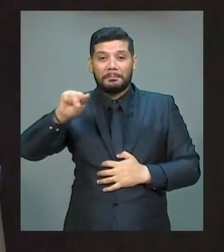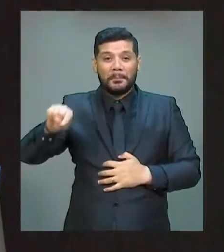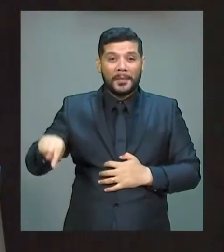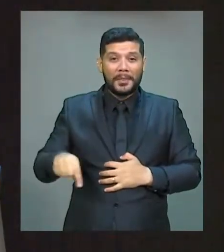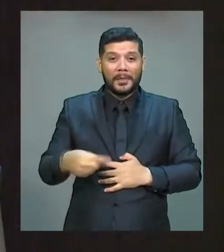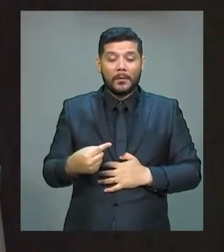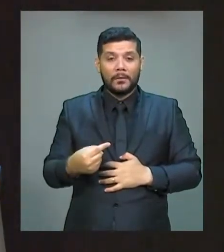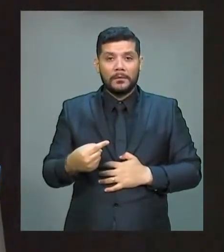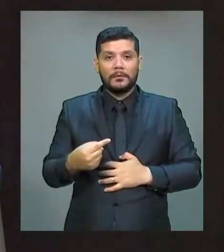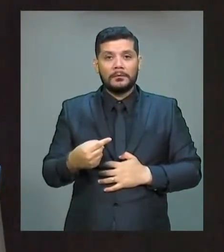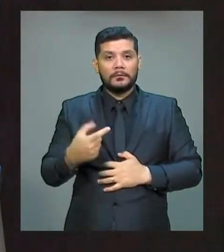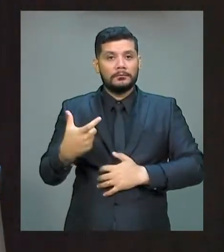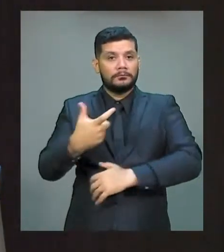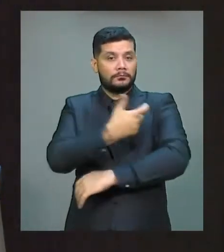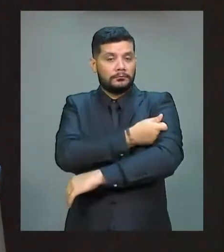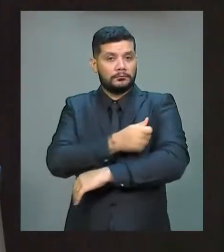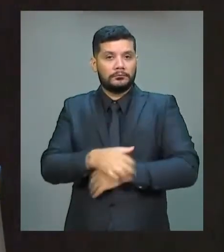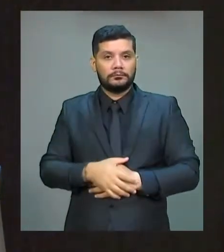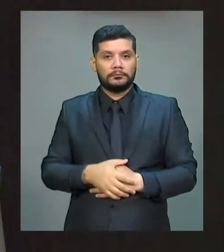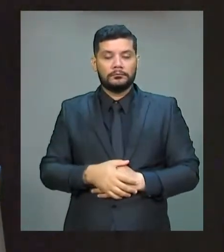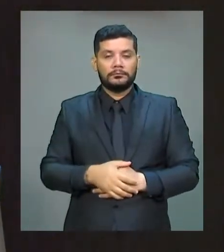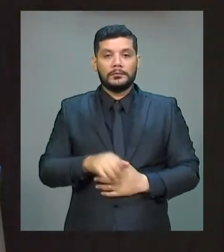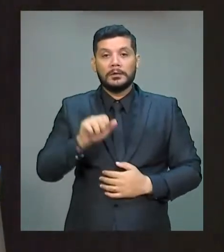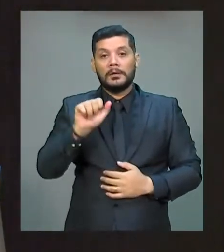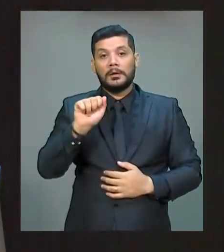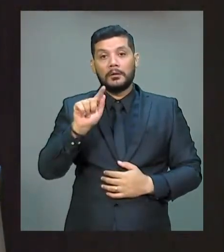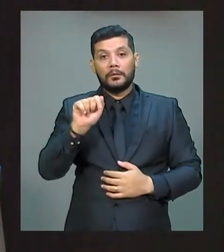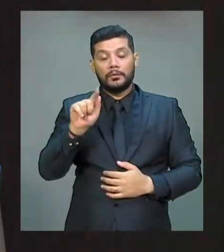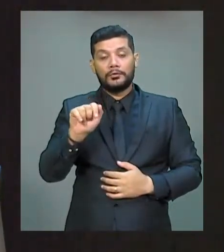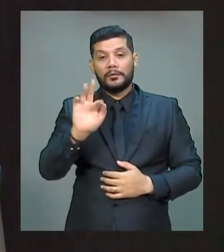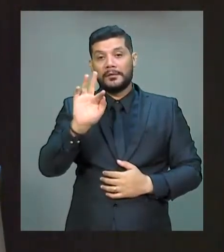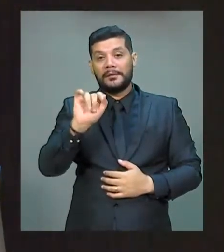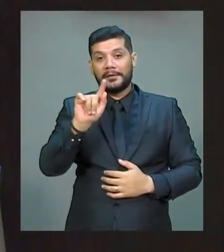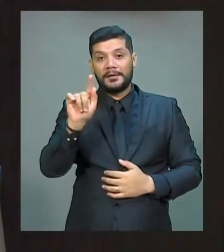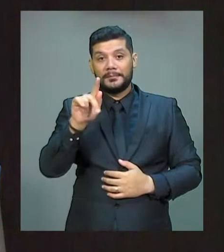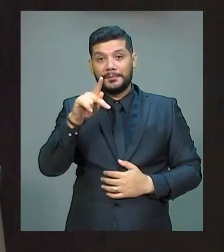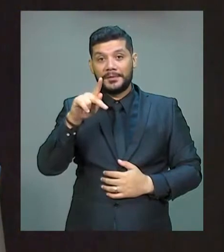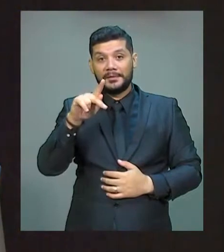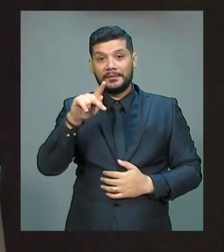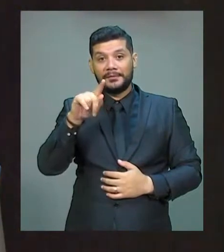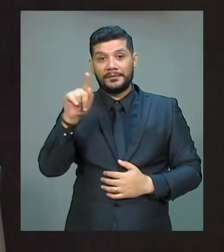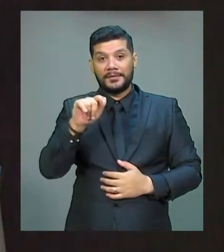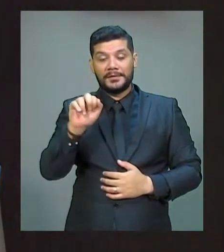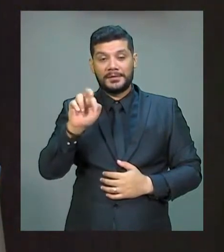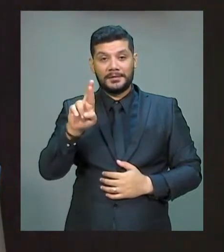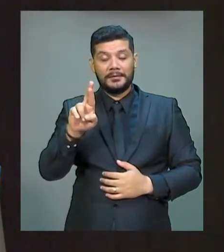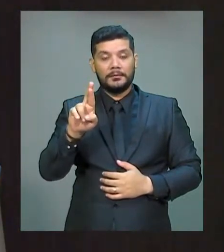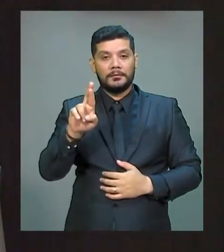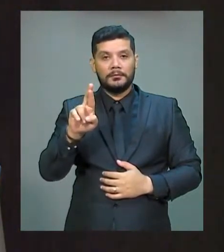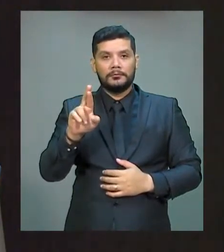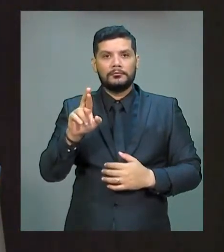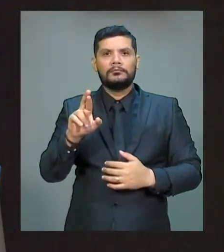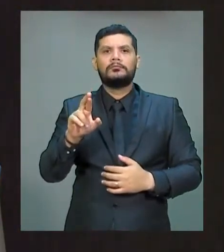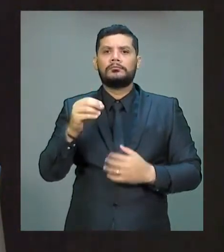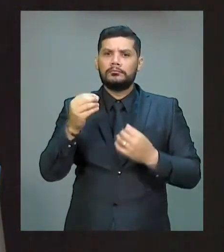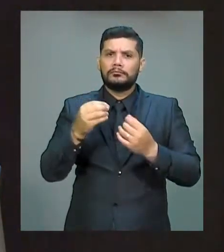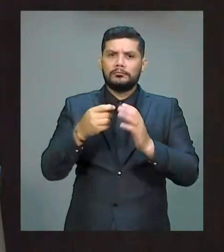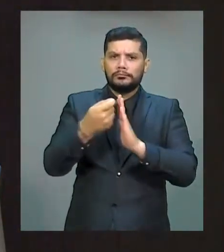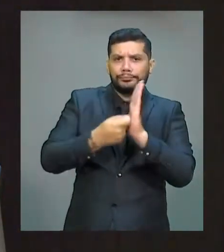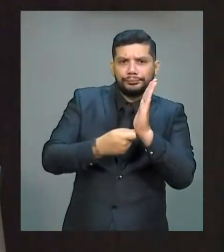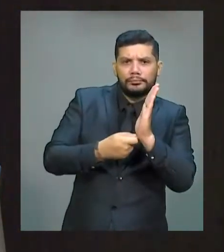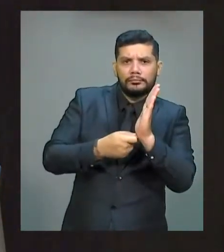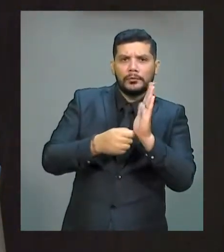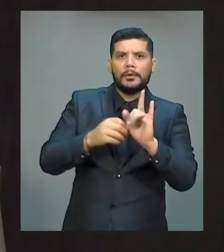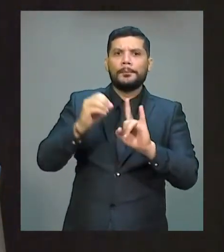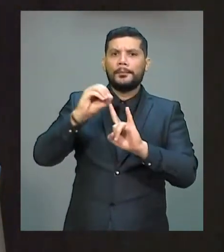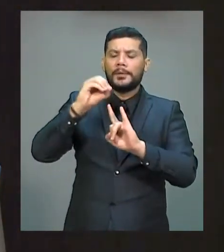resposta. Agosto, a Pfizer oferece 70 milhões de vacinas, não obteve resposta. Setembro, o Butantan volta